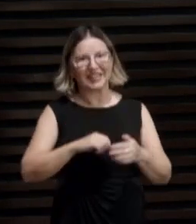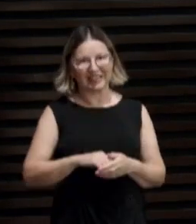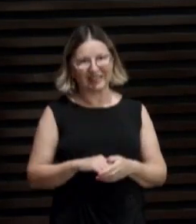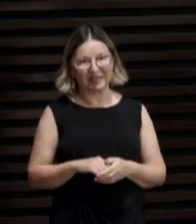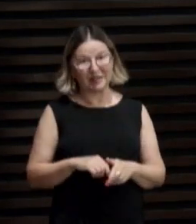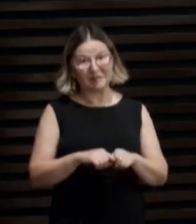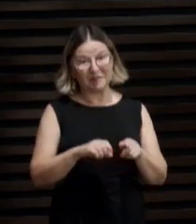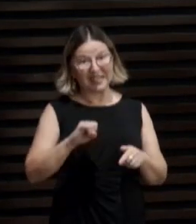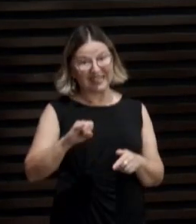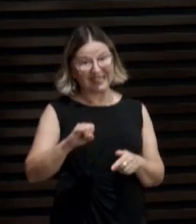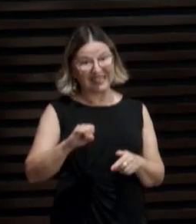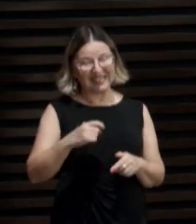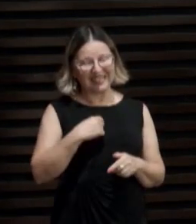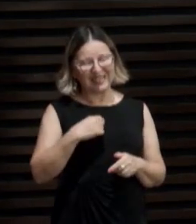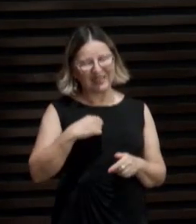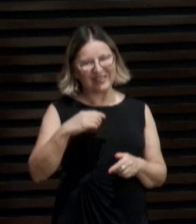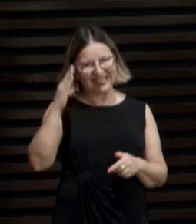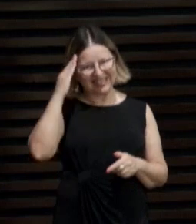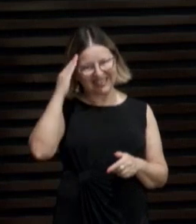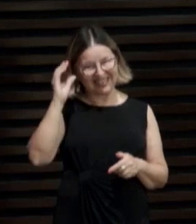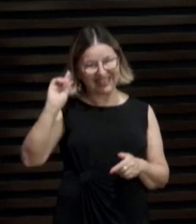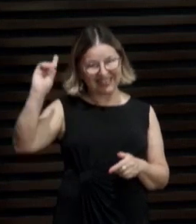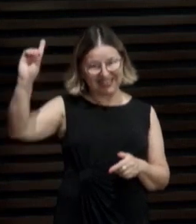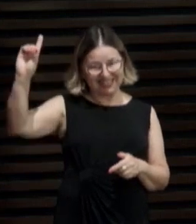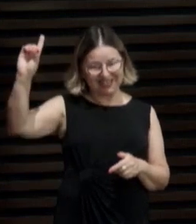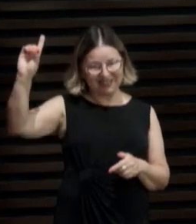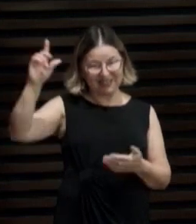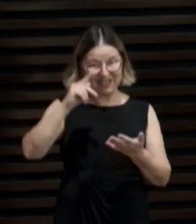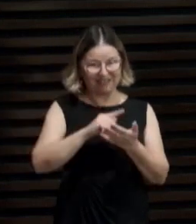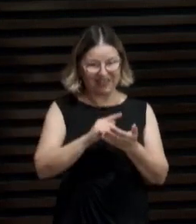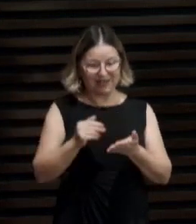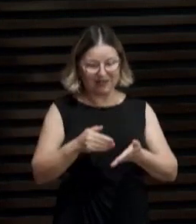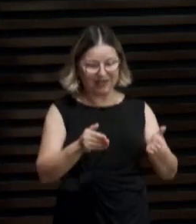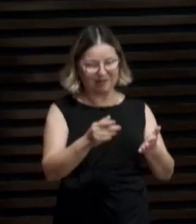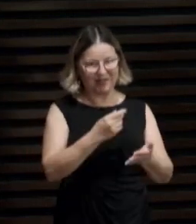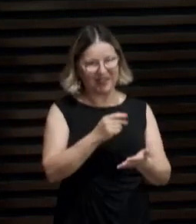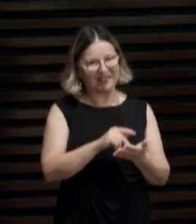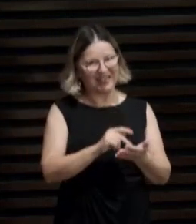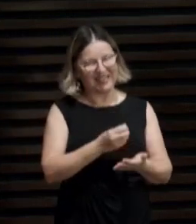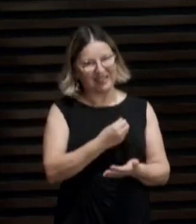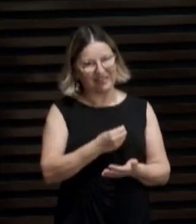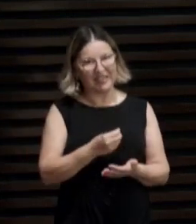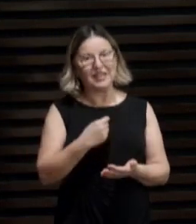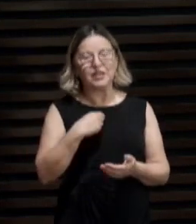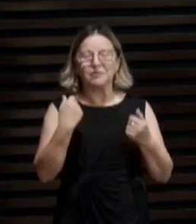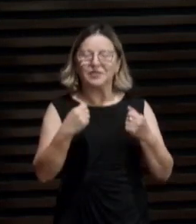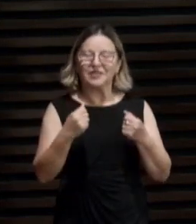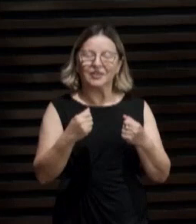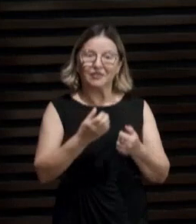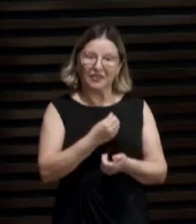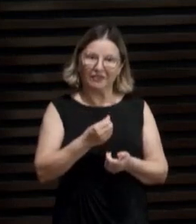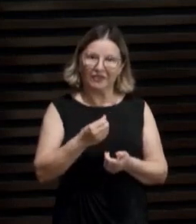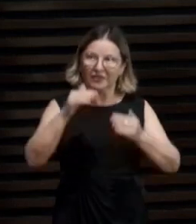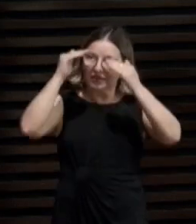Deus é a verdade, o caminho, a verdade e a vida, e eu preciso viver de acordo com a palavra dele, mas, na verdade, eu quero